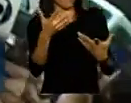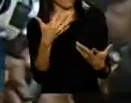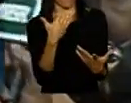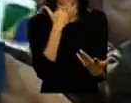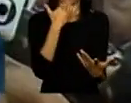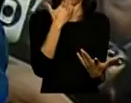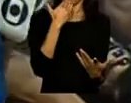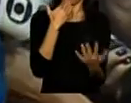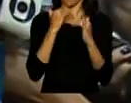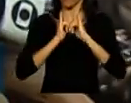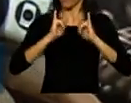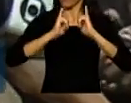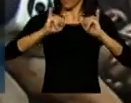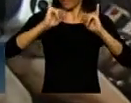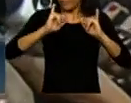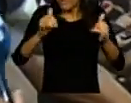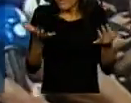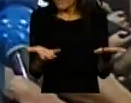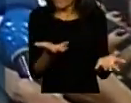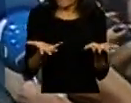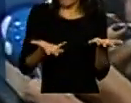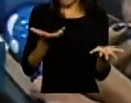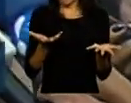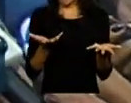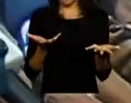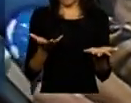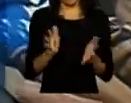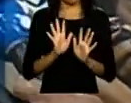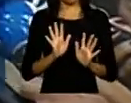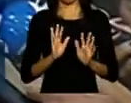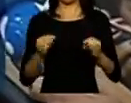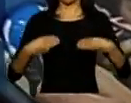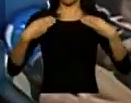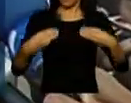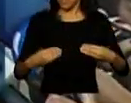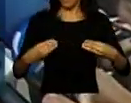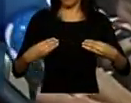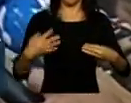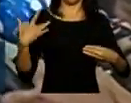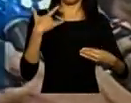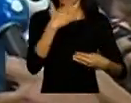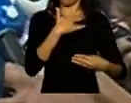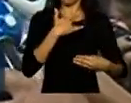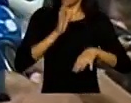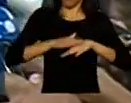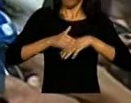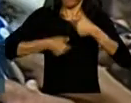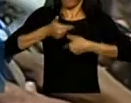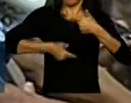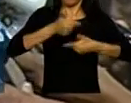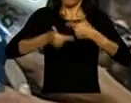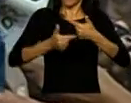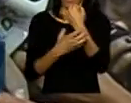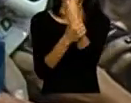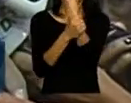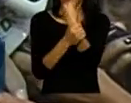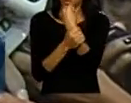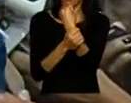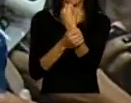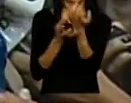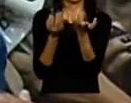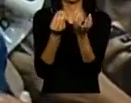alguma forma a cobertura é o que o ministério da saúde tem que fazer tá fazendo garantindo a vacina garantida